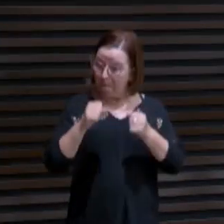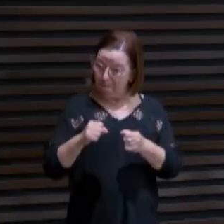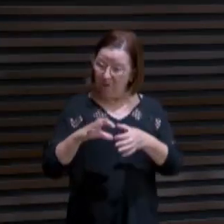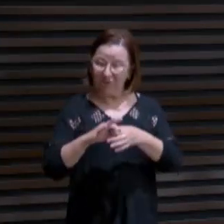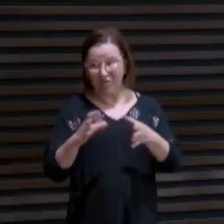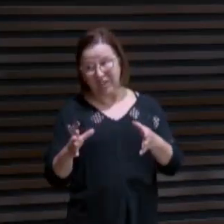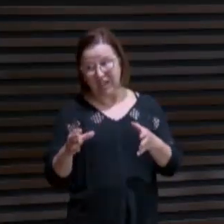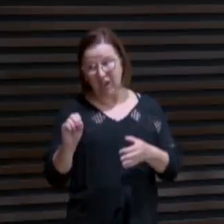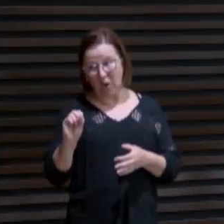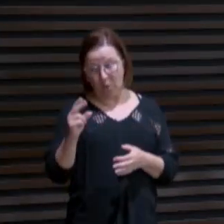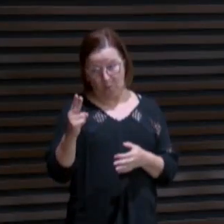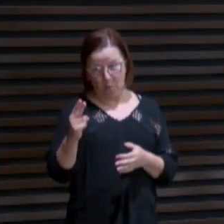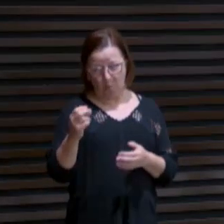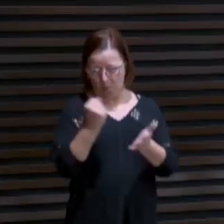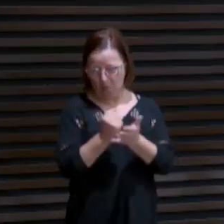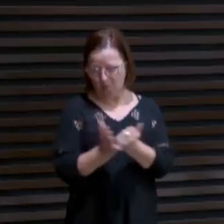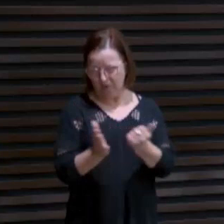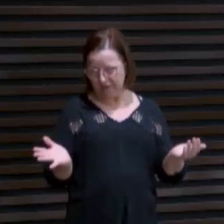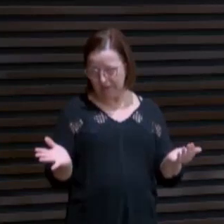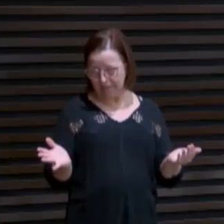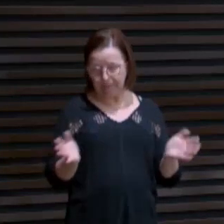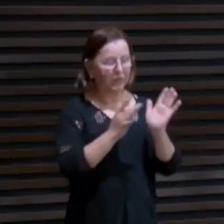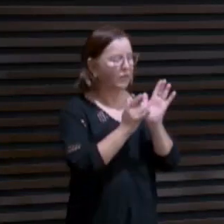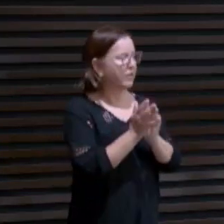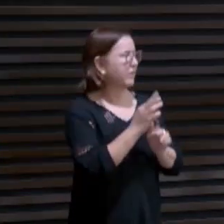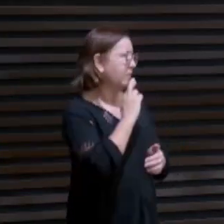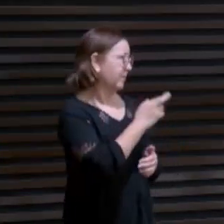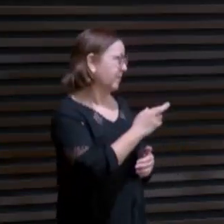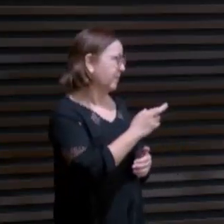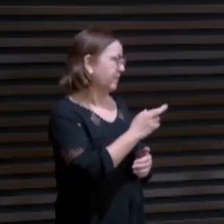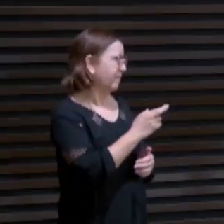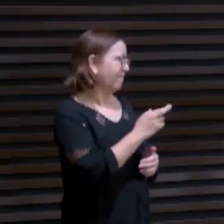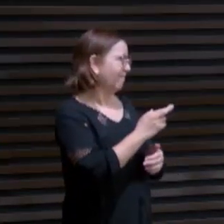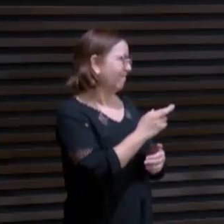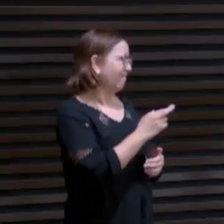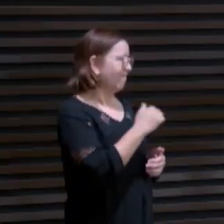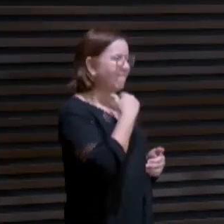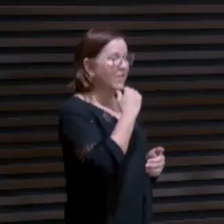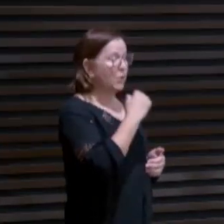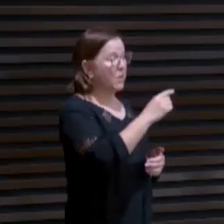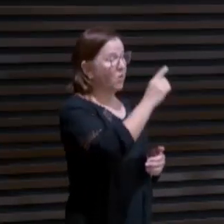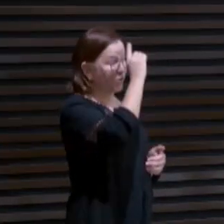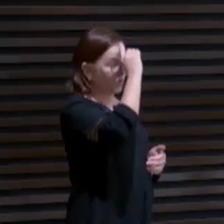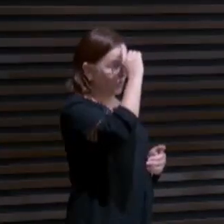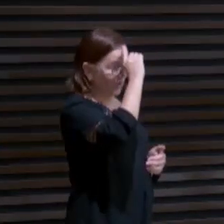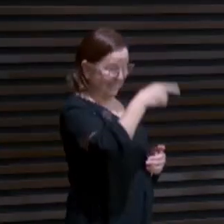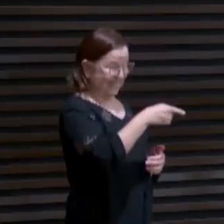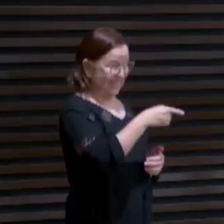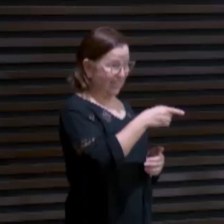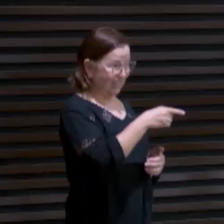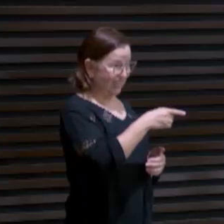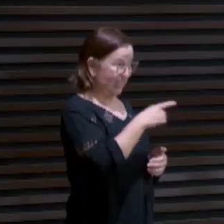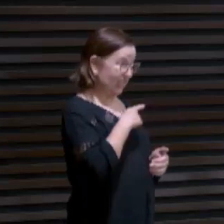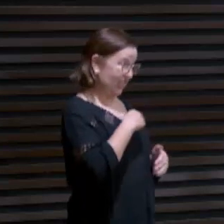te crucificar?" Respondeu Jesus: "Nenhuma autoridade terias sobre mim se de cima não te fosse